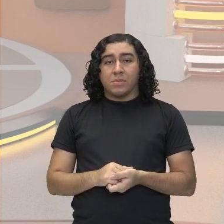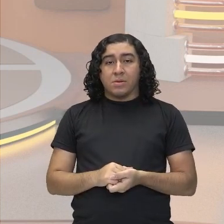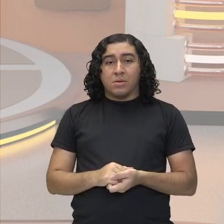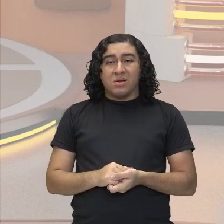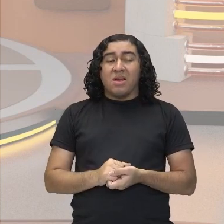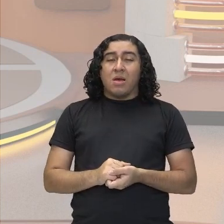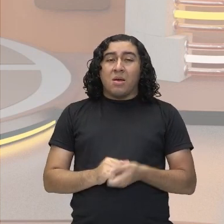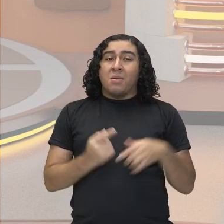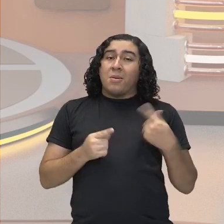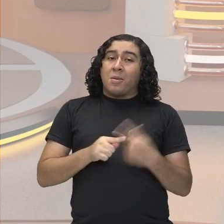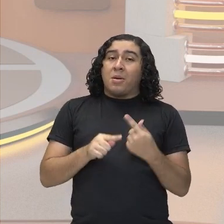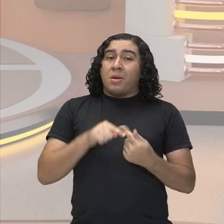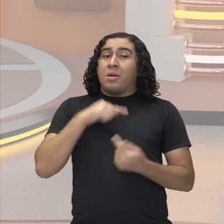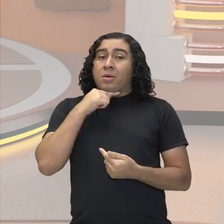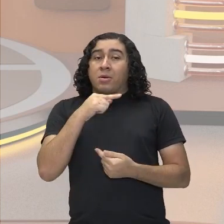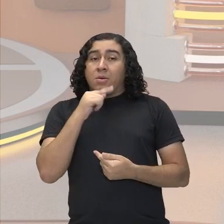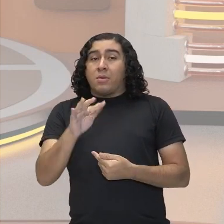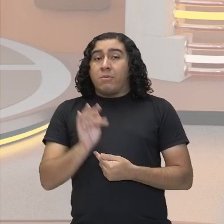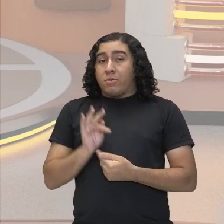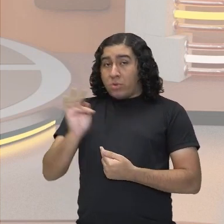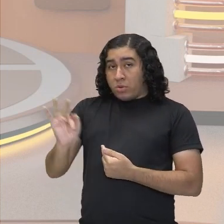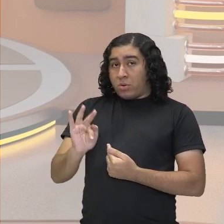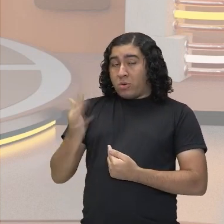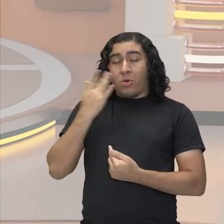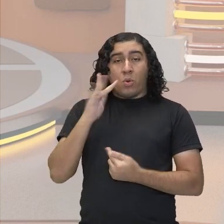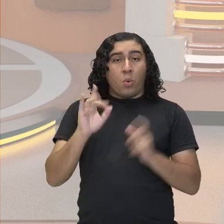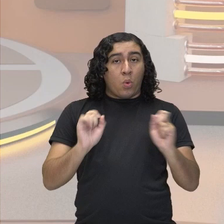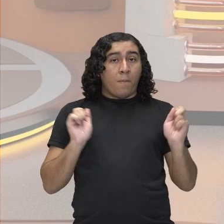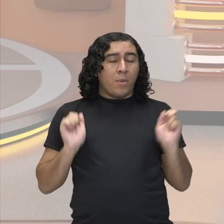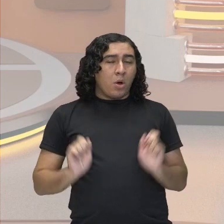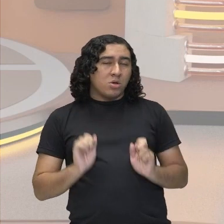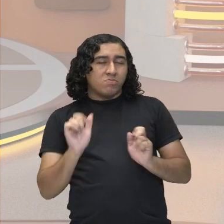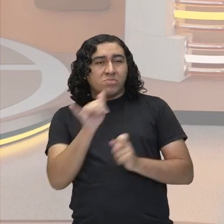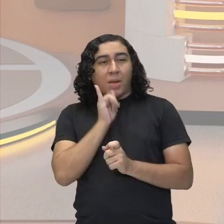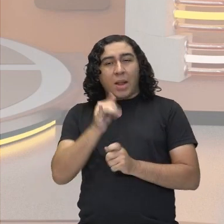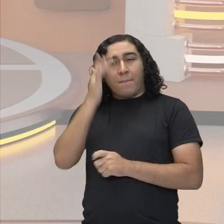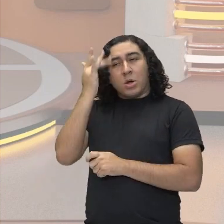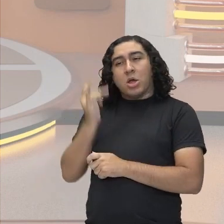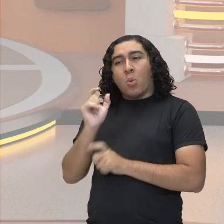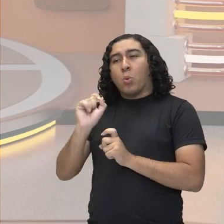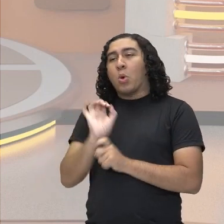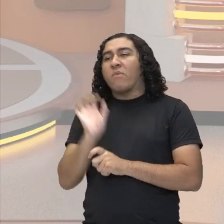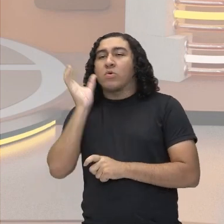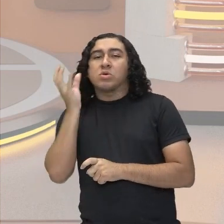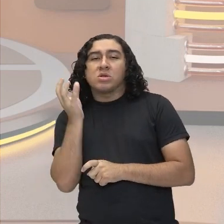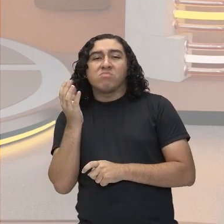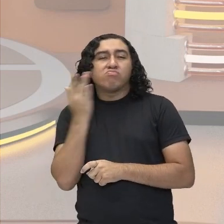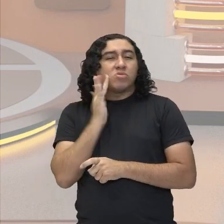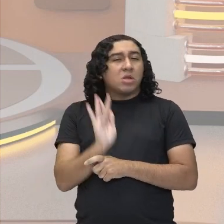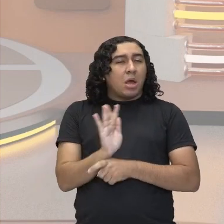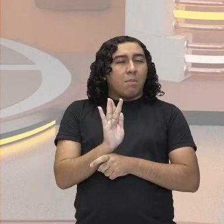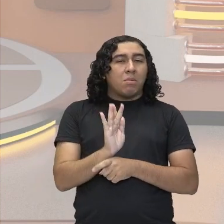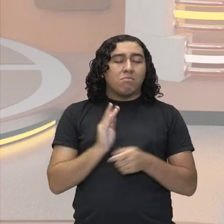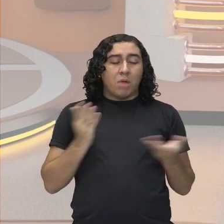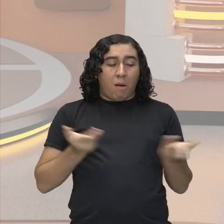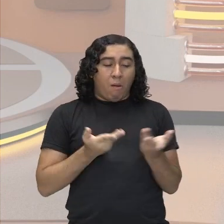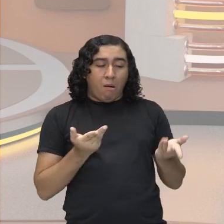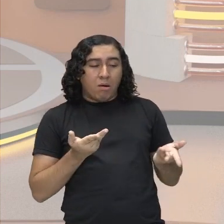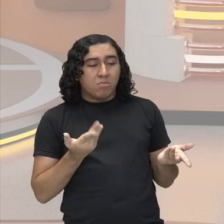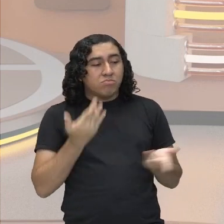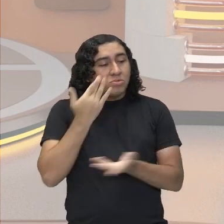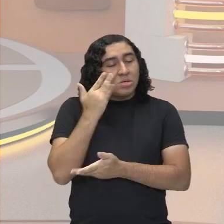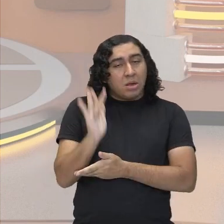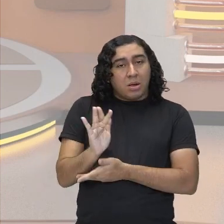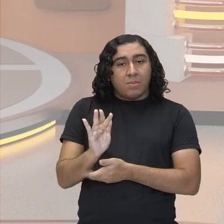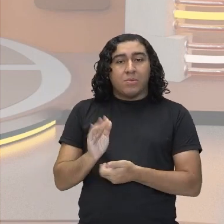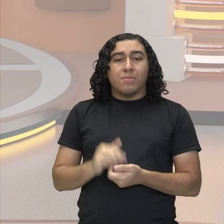vai acontecer. Eu não sei o que pode acontecer amanhã, né? Eu não sei o que pode acontecer agora, nesse